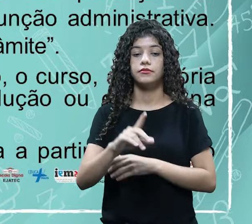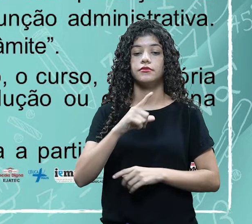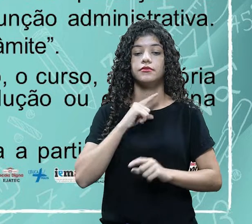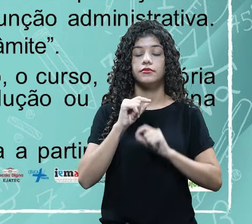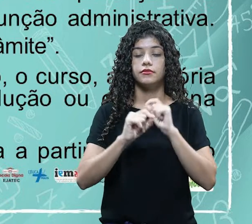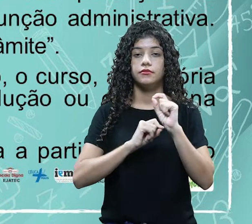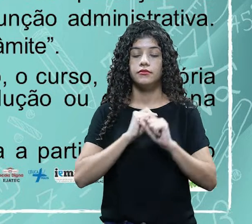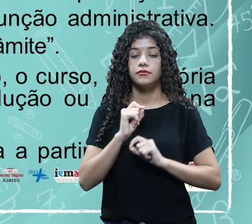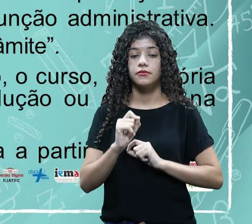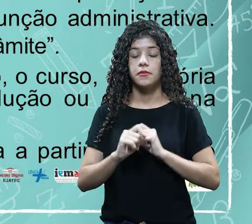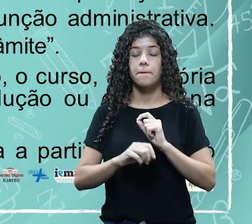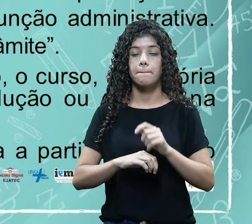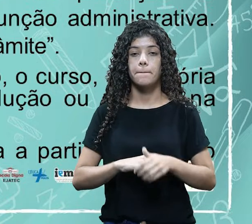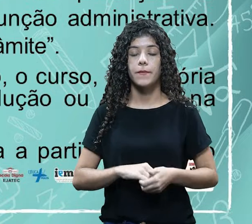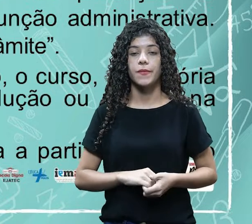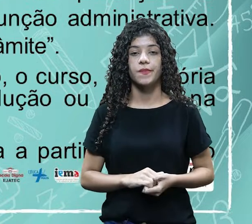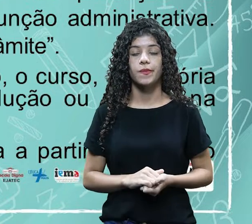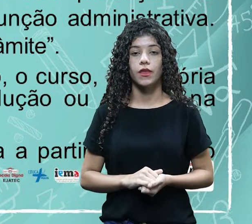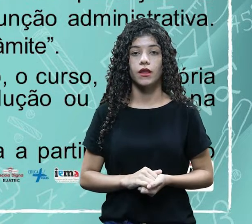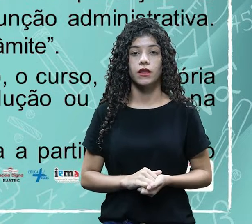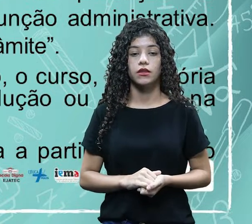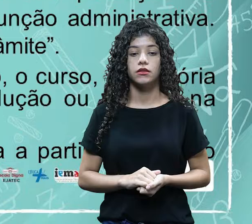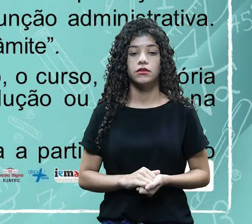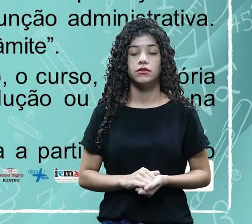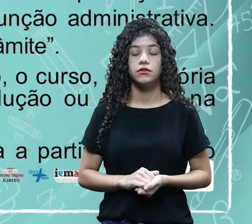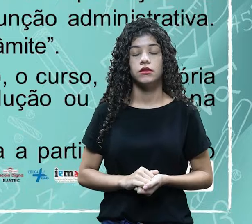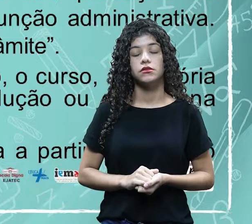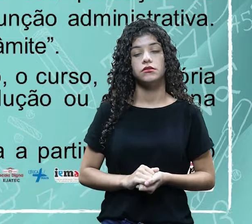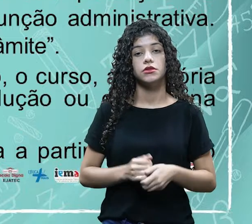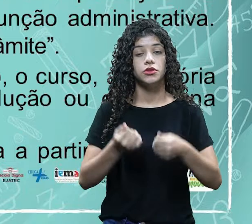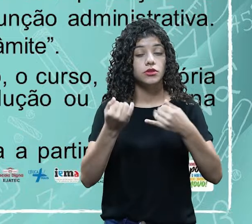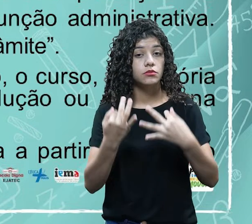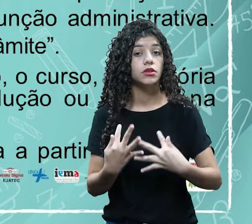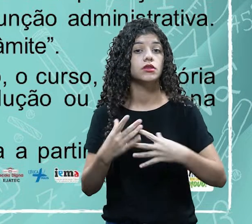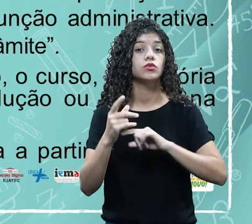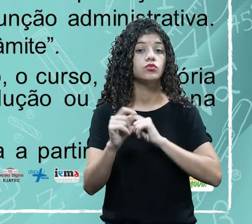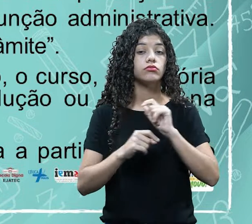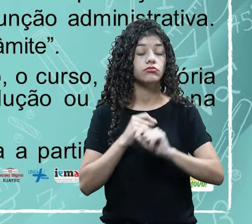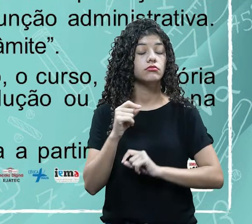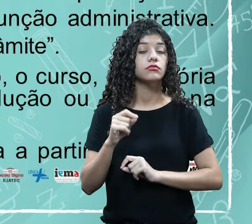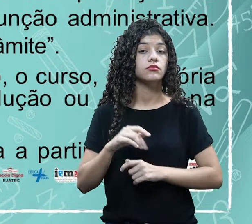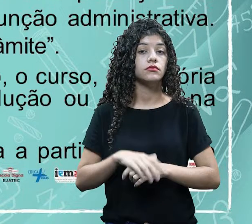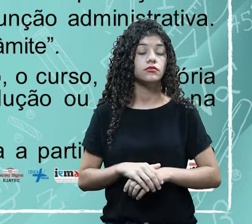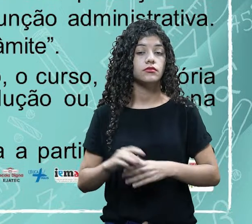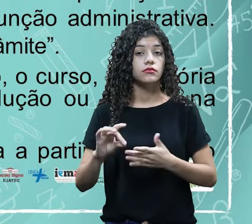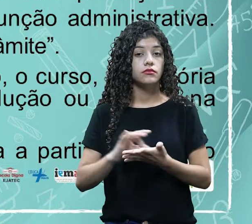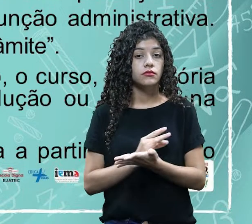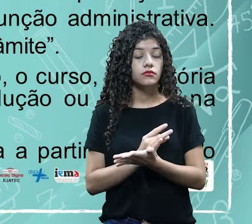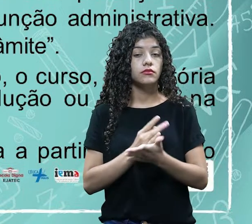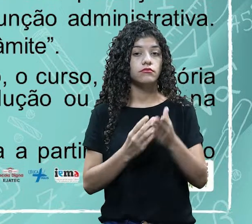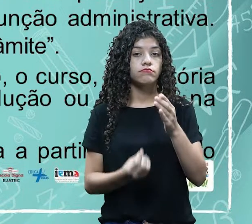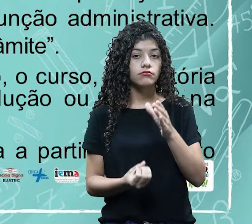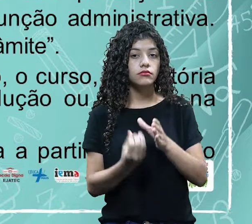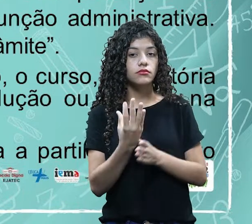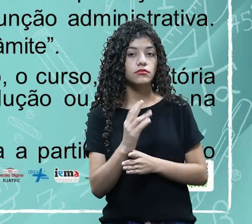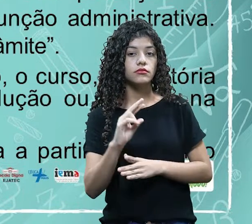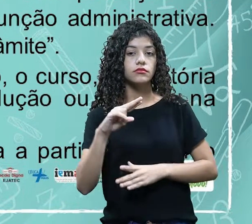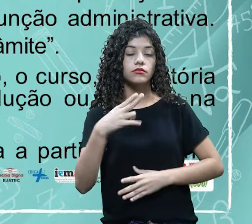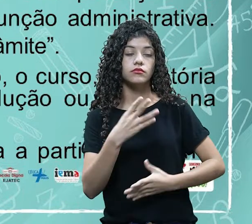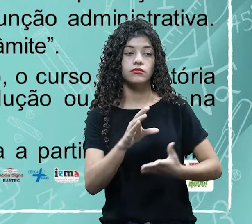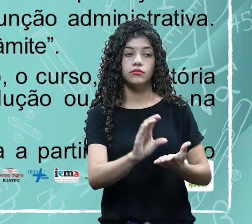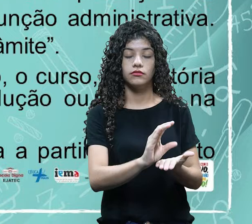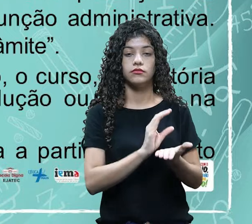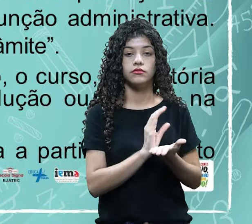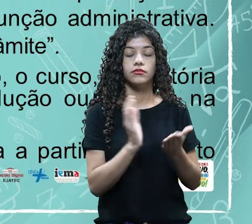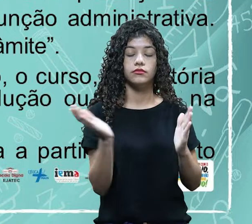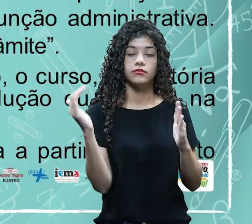tem a definição de tramitação. A gente diz que é o curso do documento, desde a sua produção ou recepção